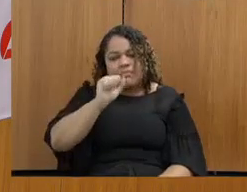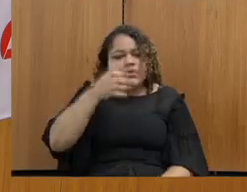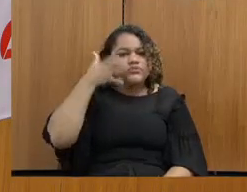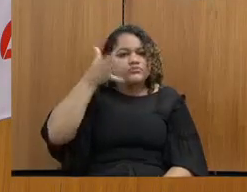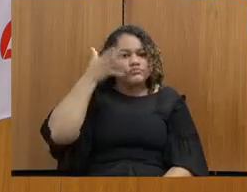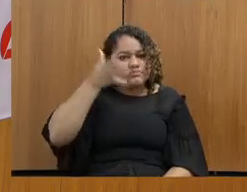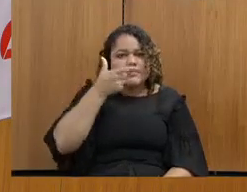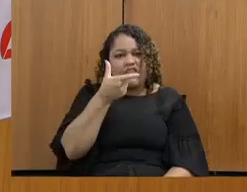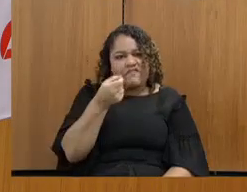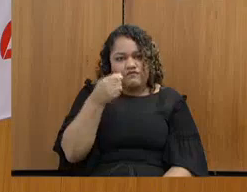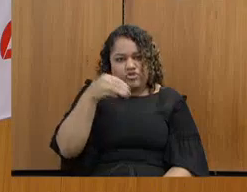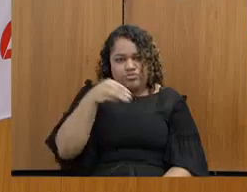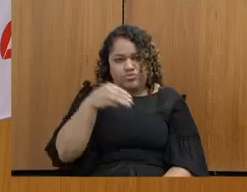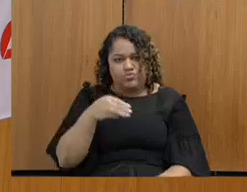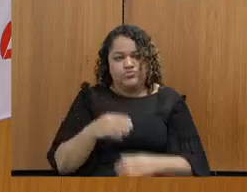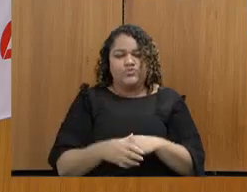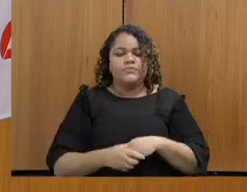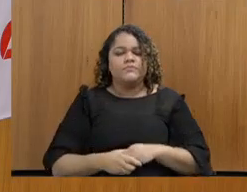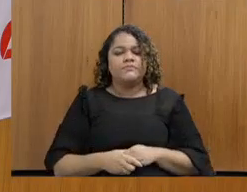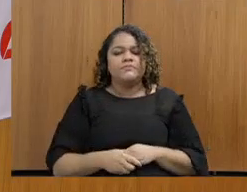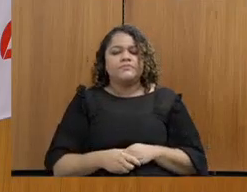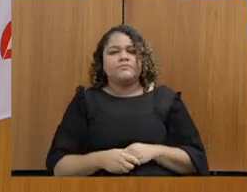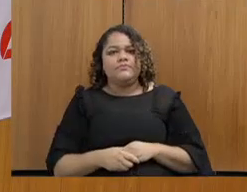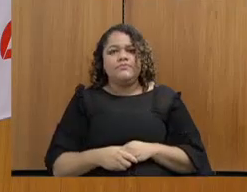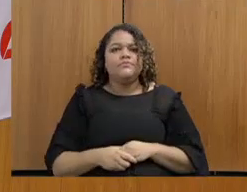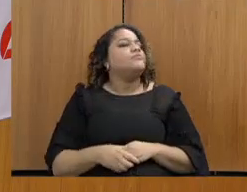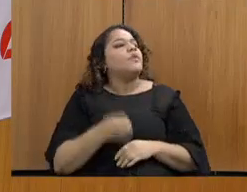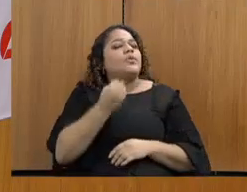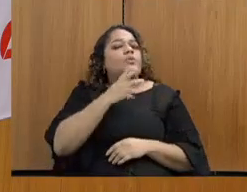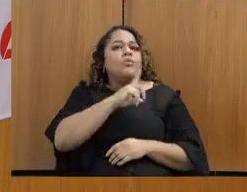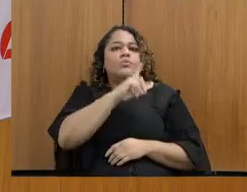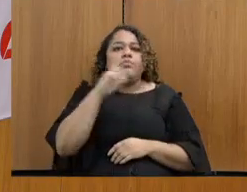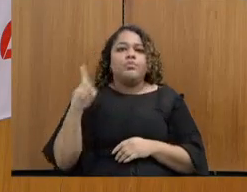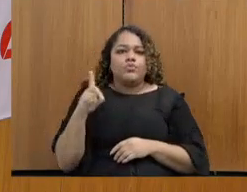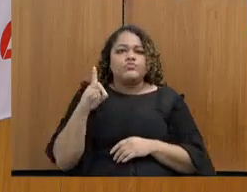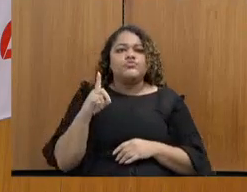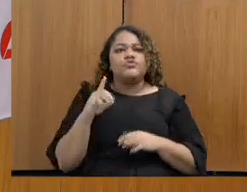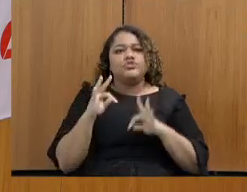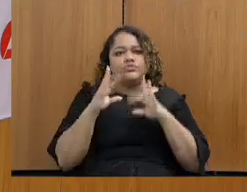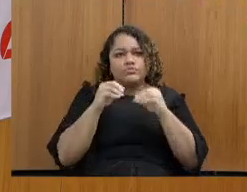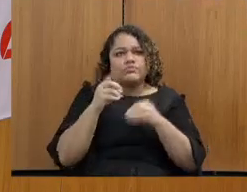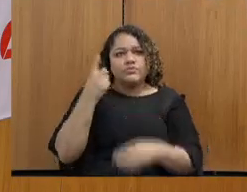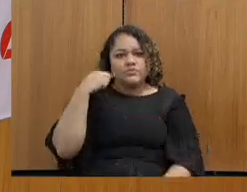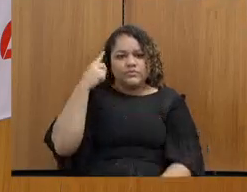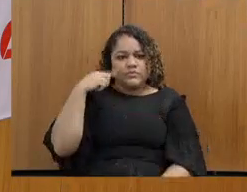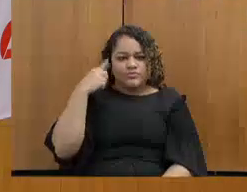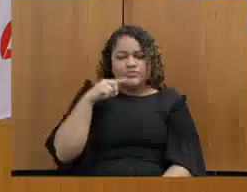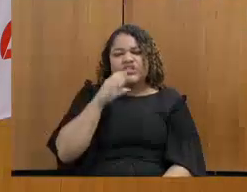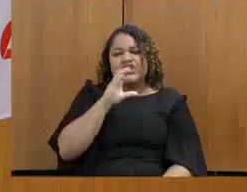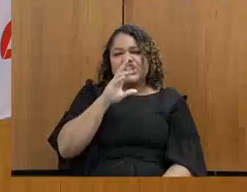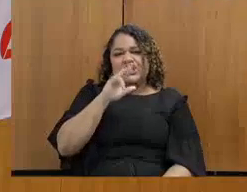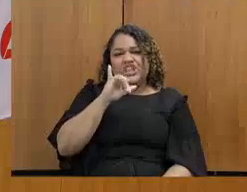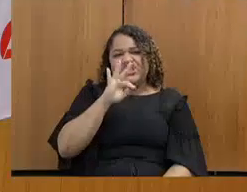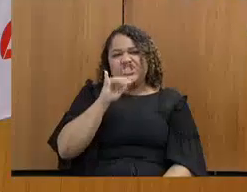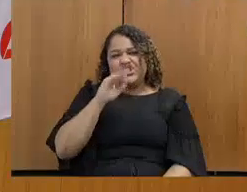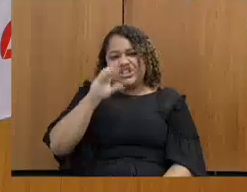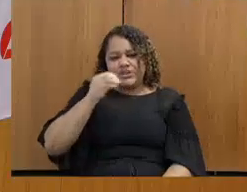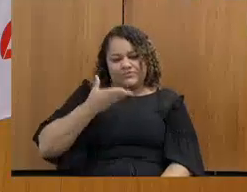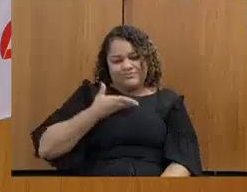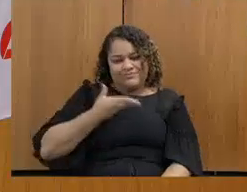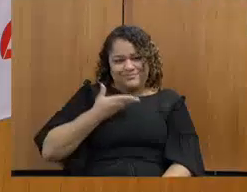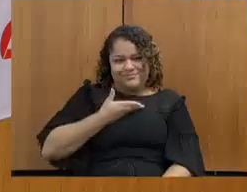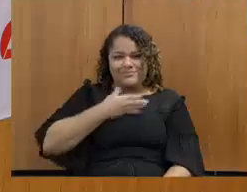Bom dia deputado Cristiano delegado Cristiano Xavier é nosso colega da Polícia Civil Presidente aqui